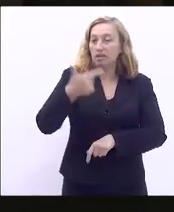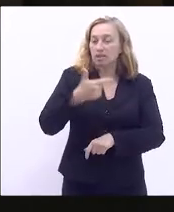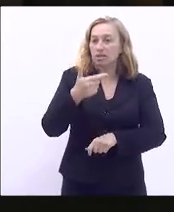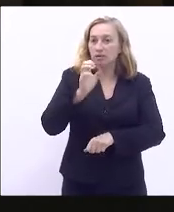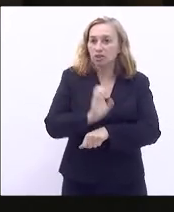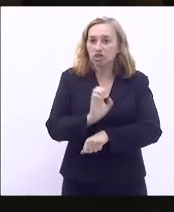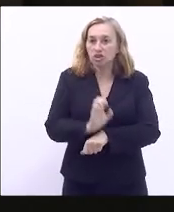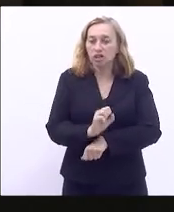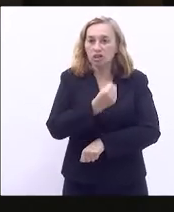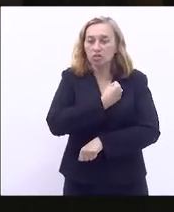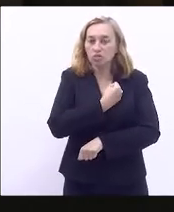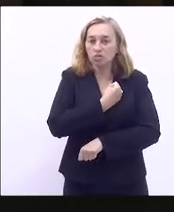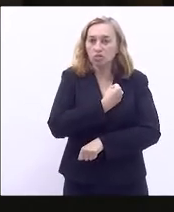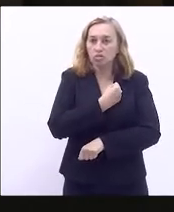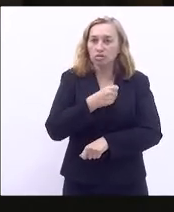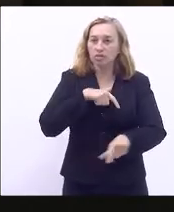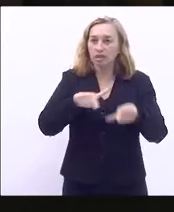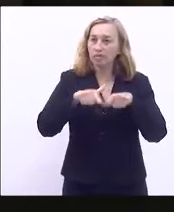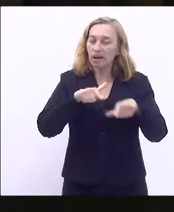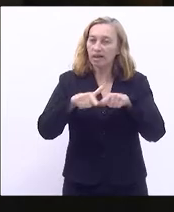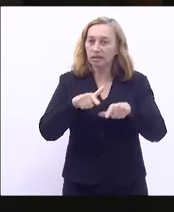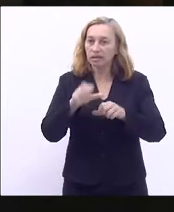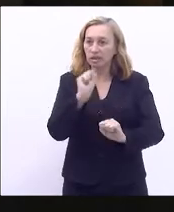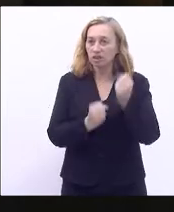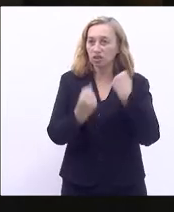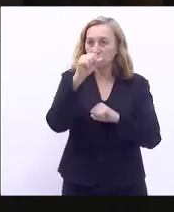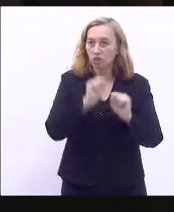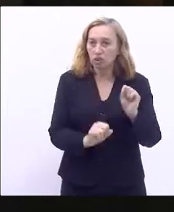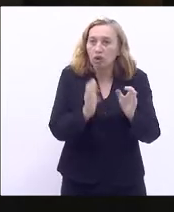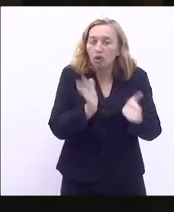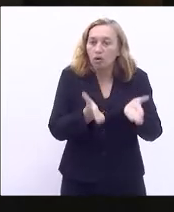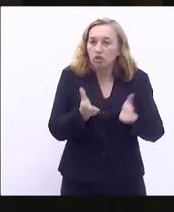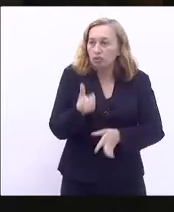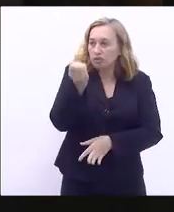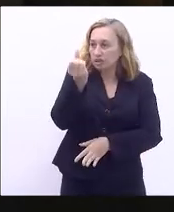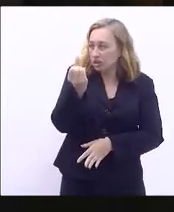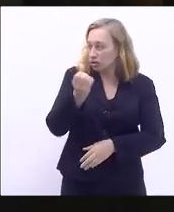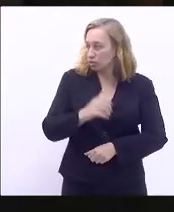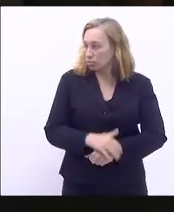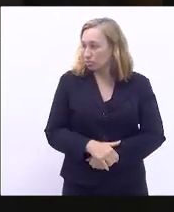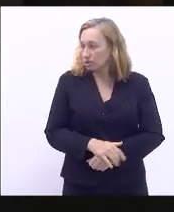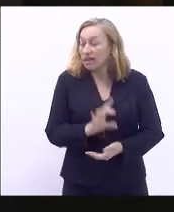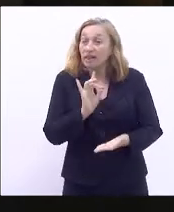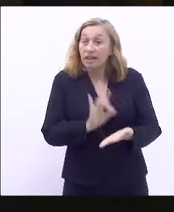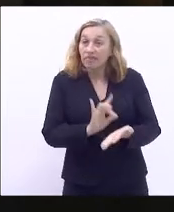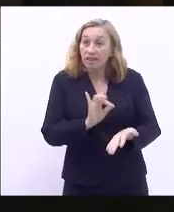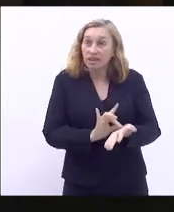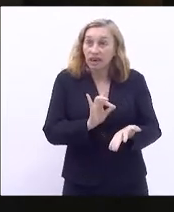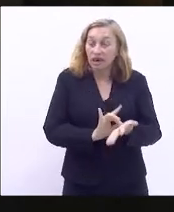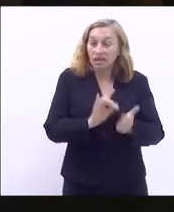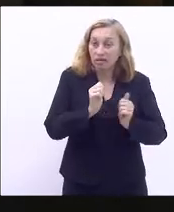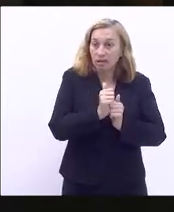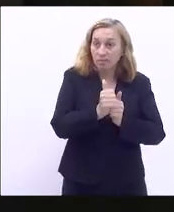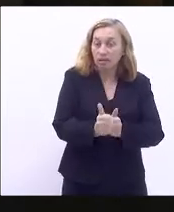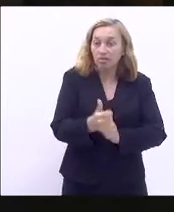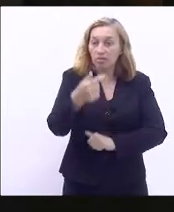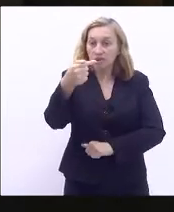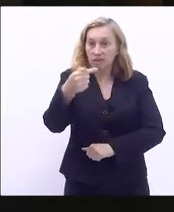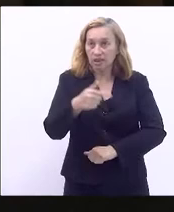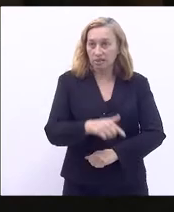número de emprego na indústria, deputado Alexandre Freitas. Hoje somos o sexto. Na verdade, estamos caminhando para o sétimo.